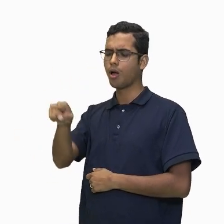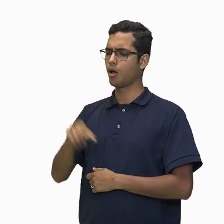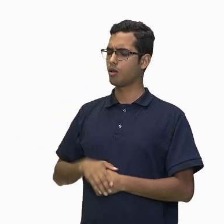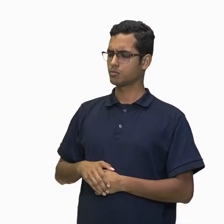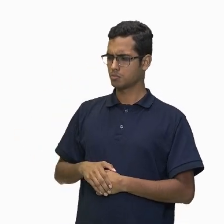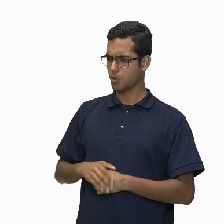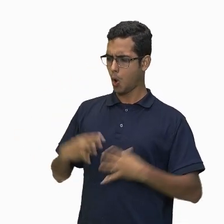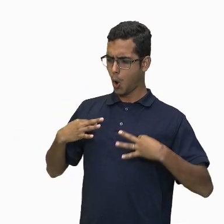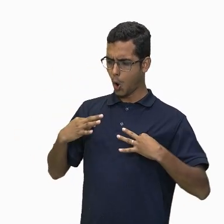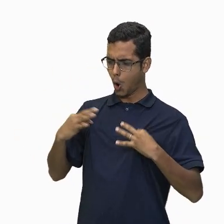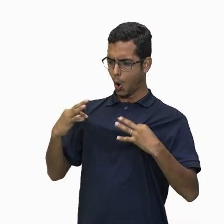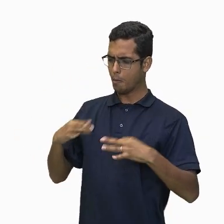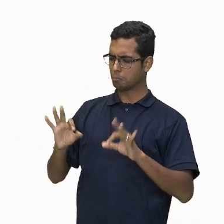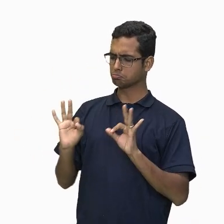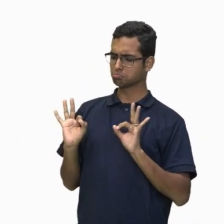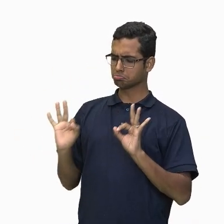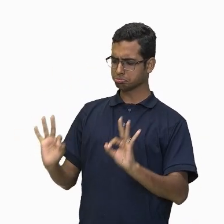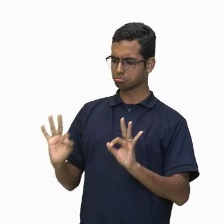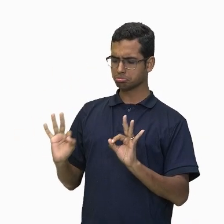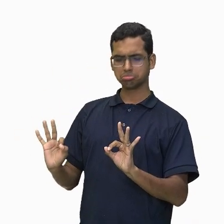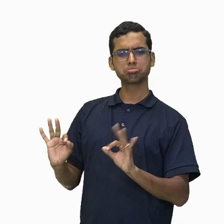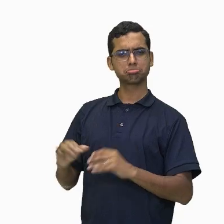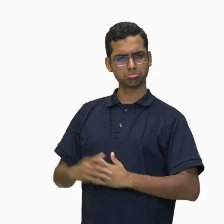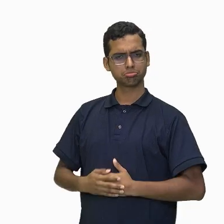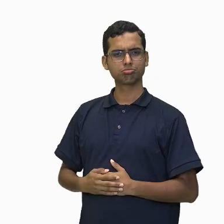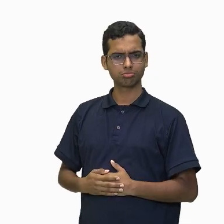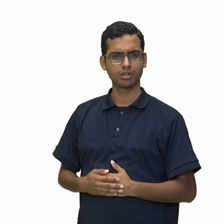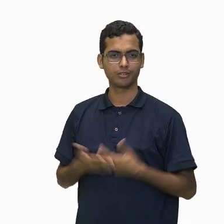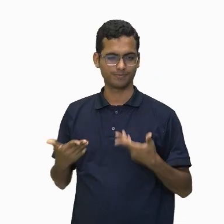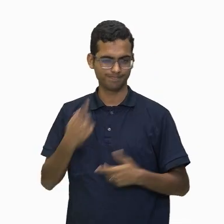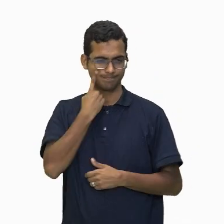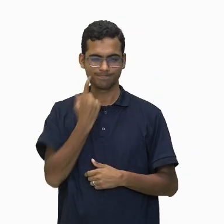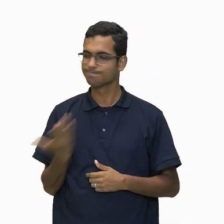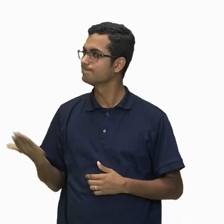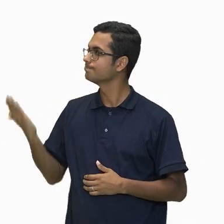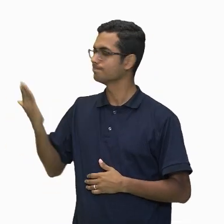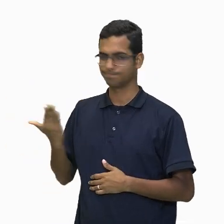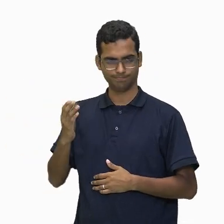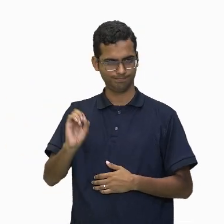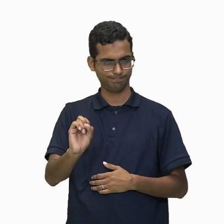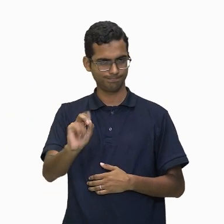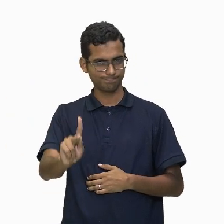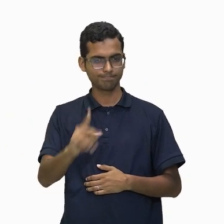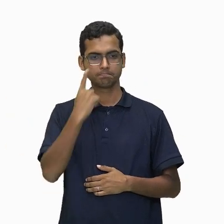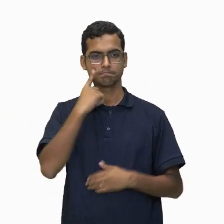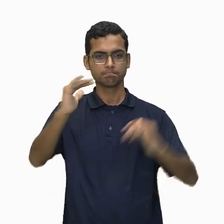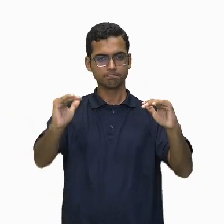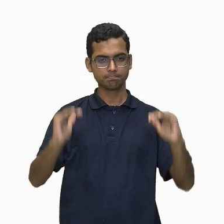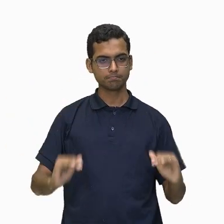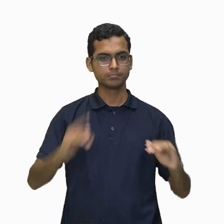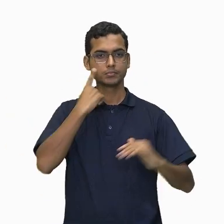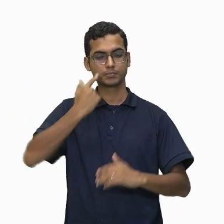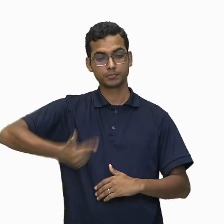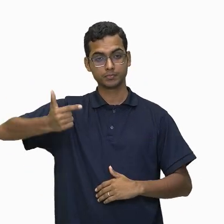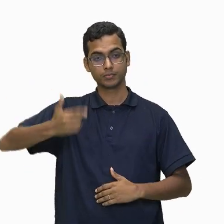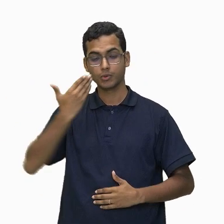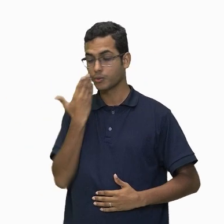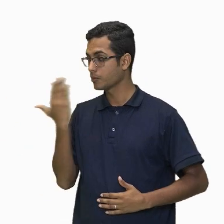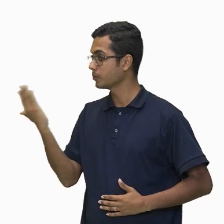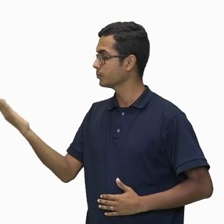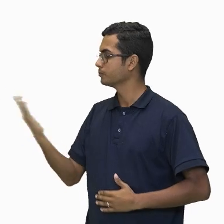slayed. Então, can you repeat? Slay, slay, ok? Vamos para a próxima.